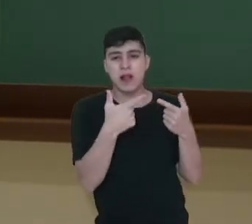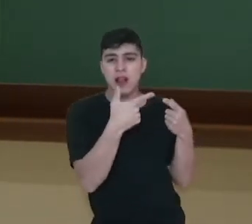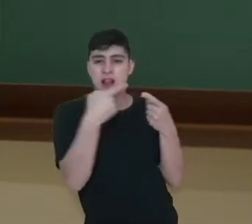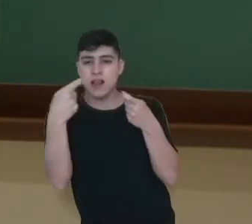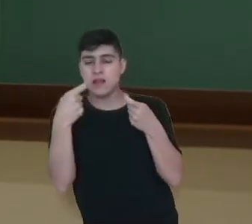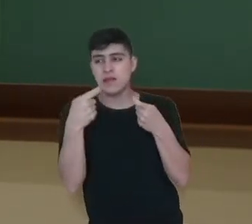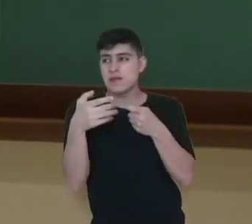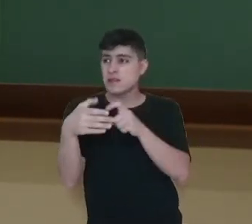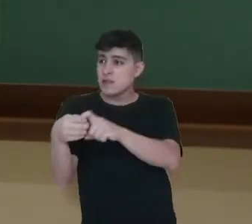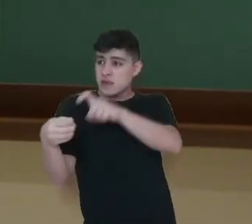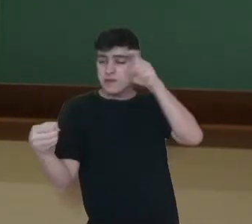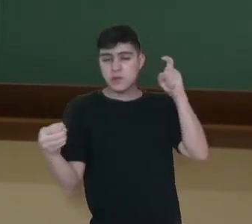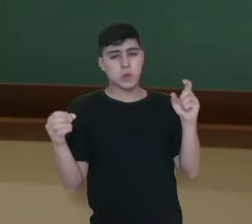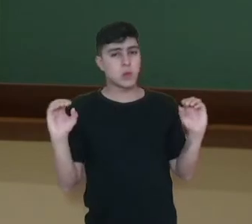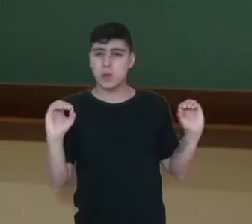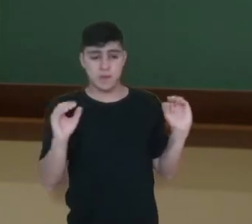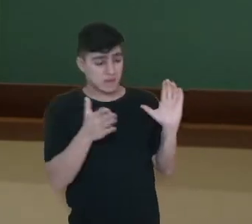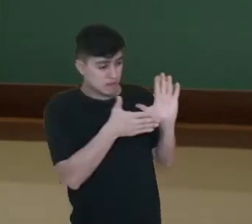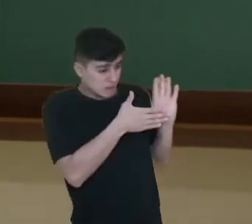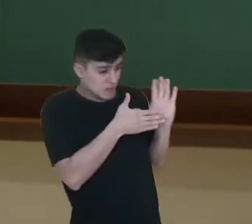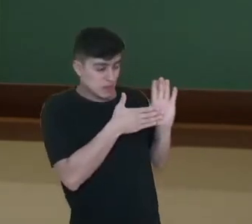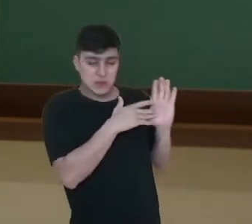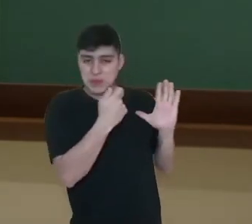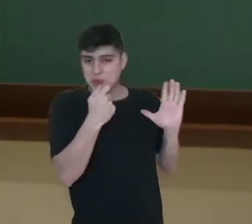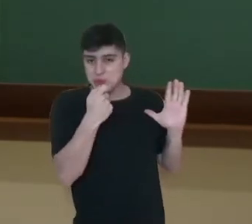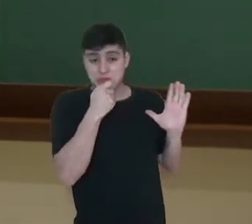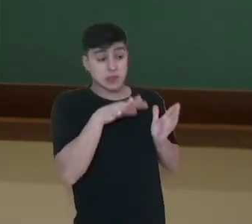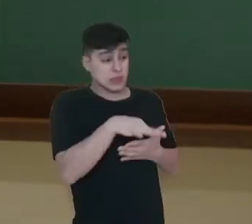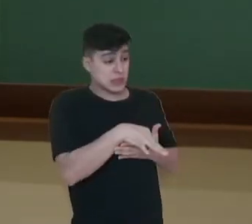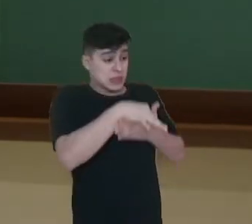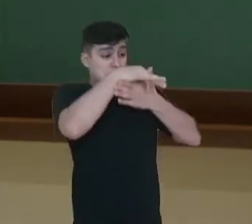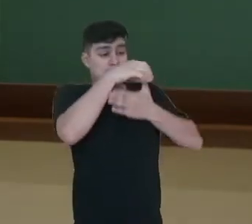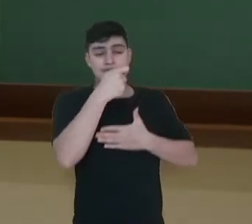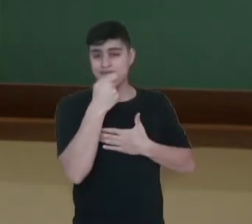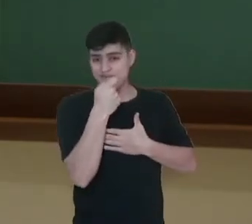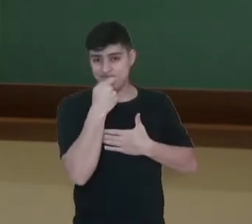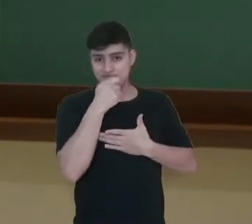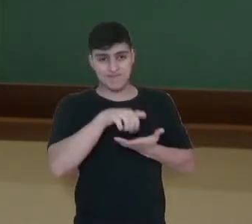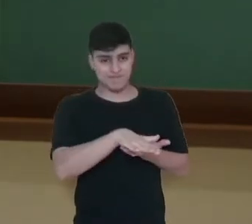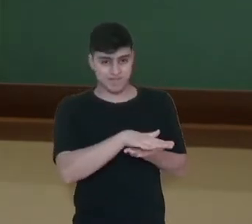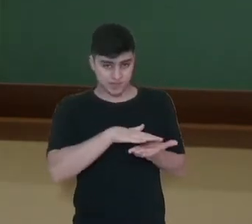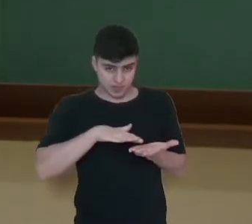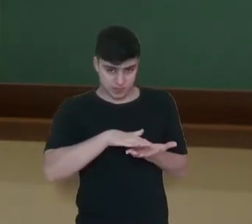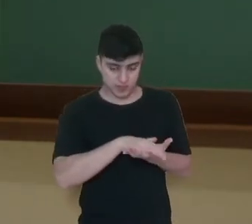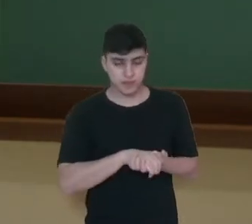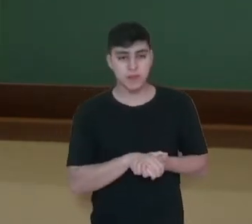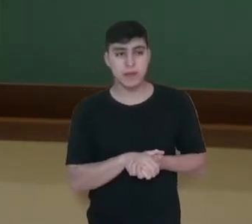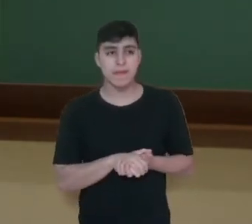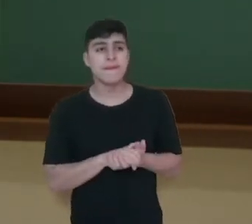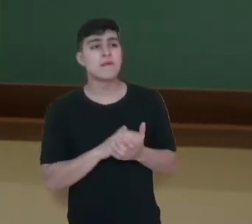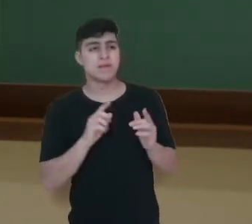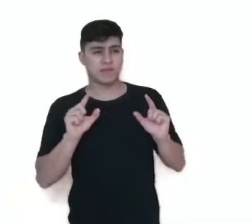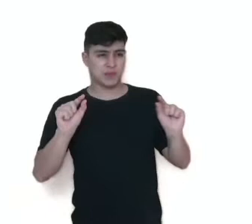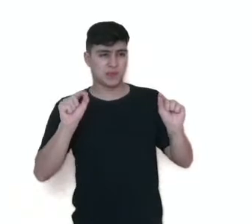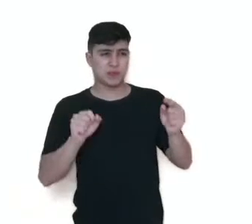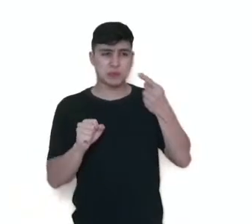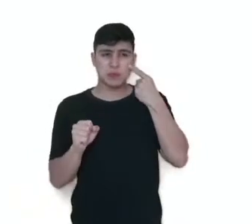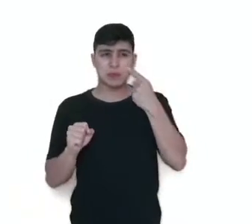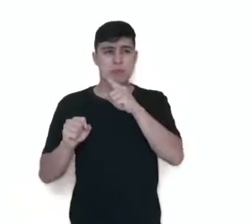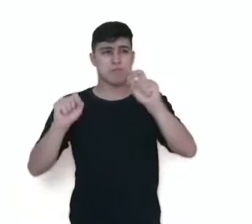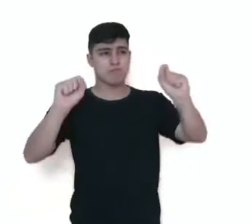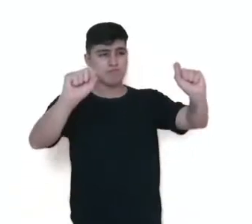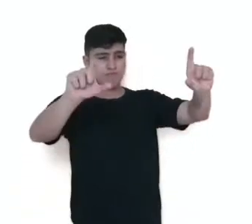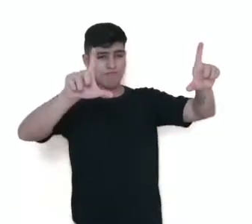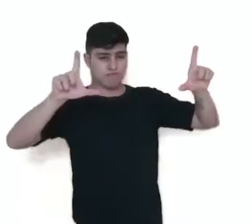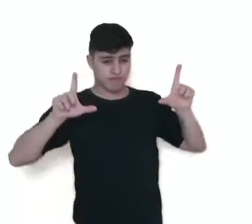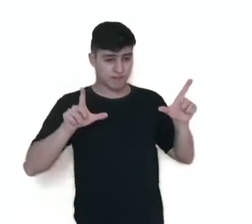né? Ou seja, não tinha ali uma liderança bem constituída também, né? E aqui a gente tem nessa imagem, então, e